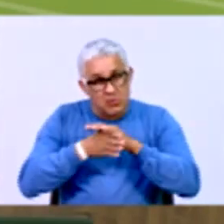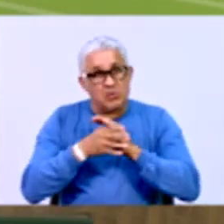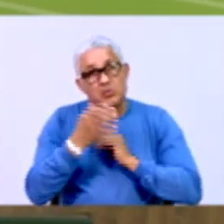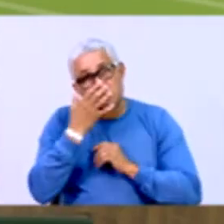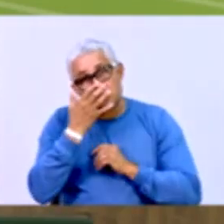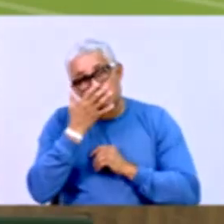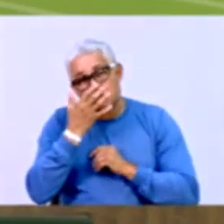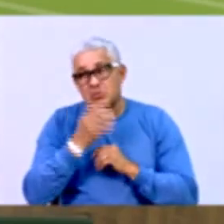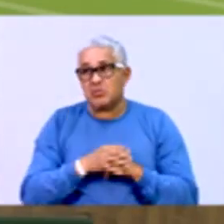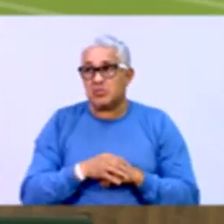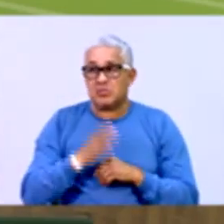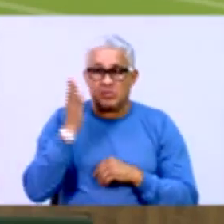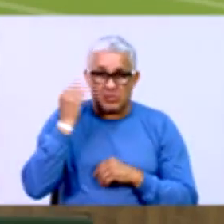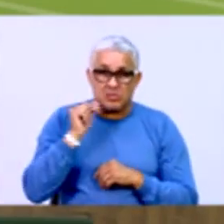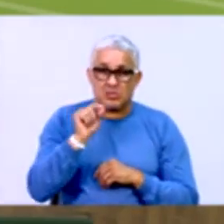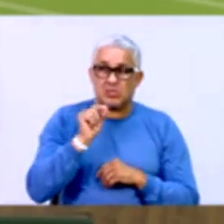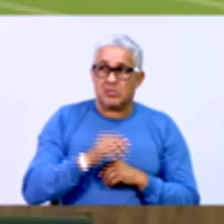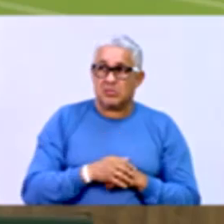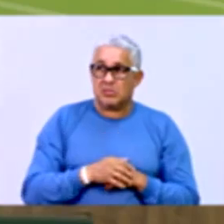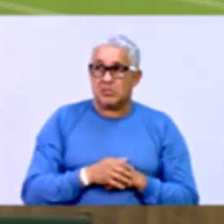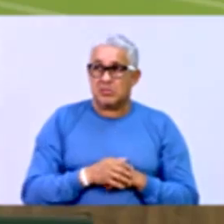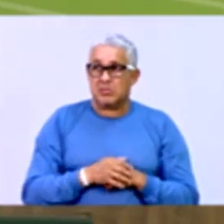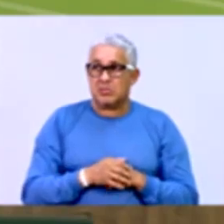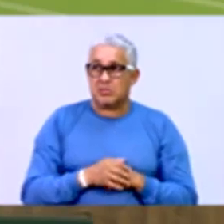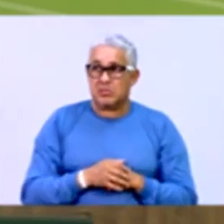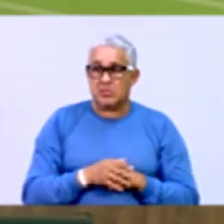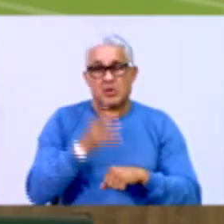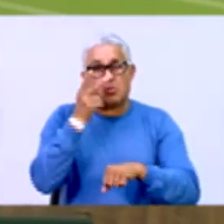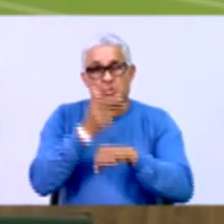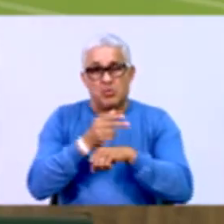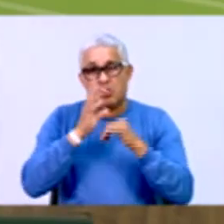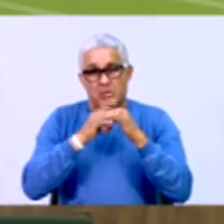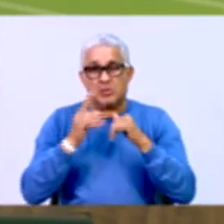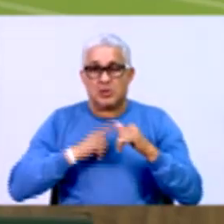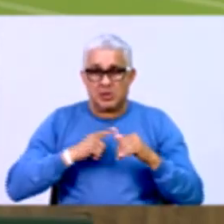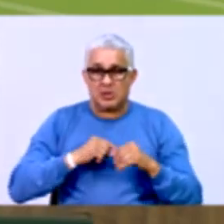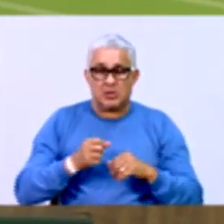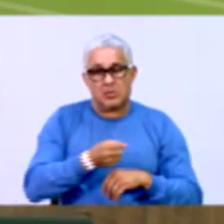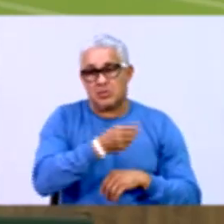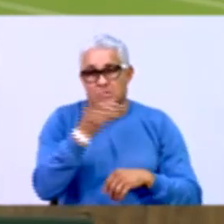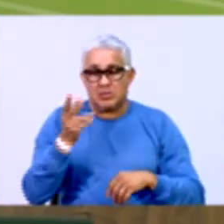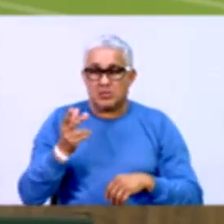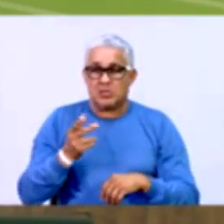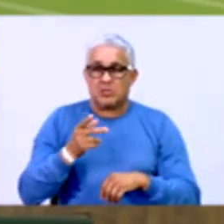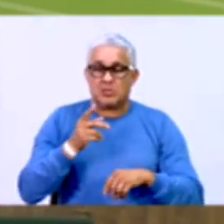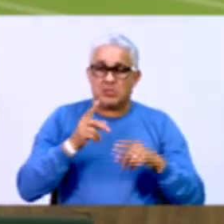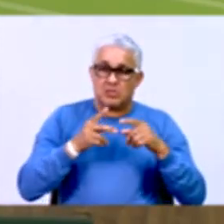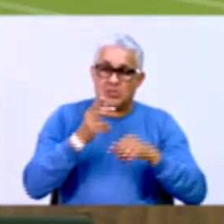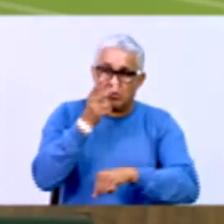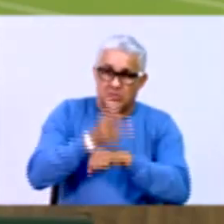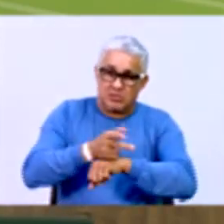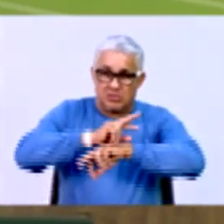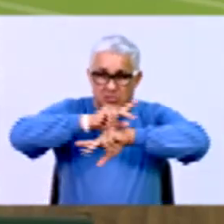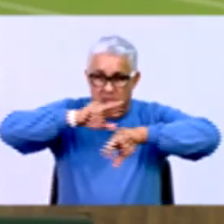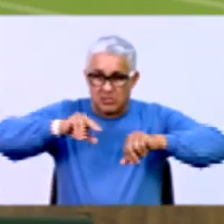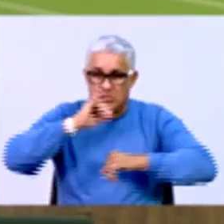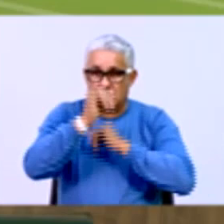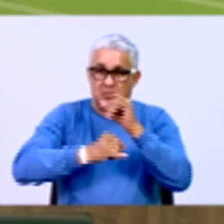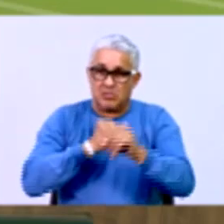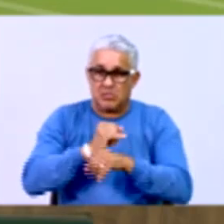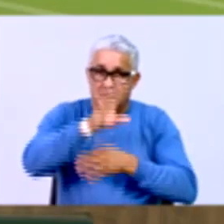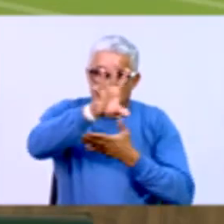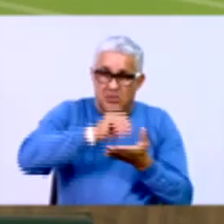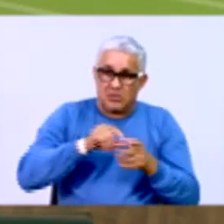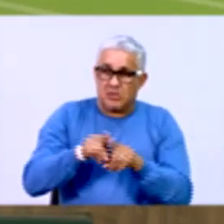fez de download, ela sabe quanto de vídeo você assistiu no YouTube, ela sabe quais foram os recursos da internet que você baixou, ela vai saber quais